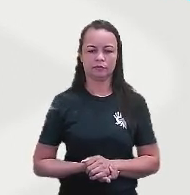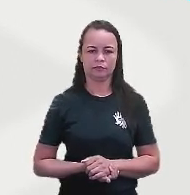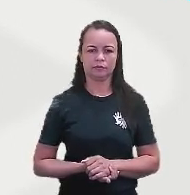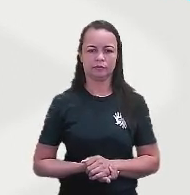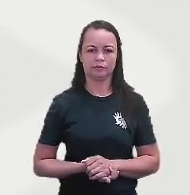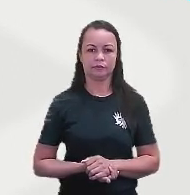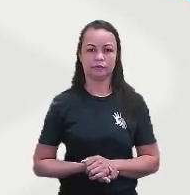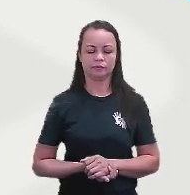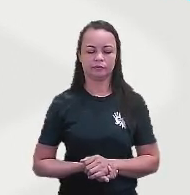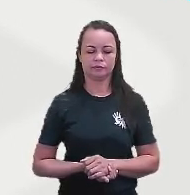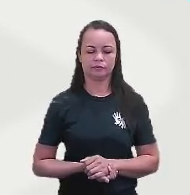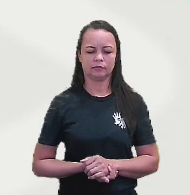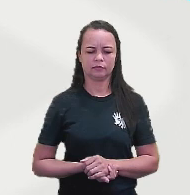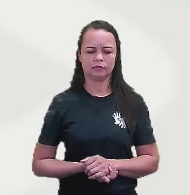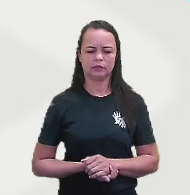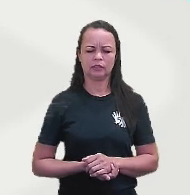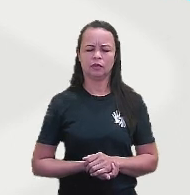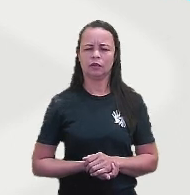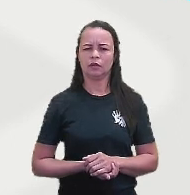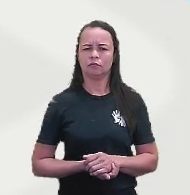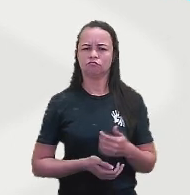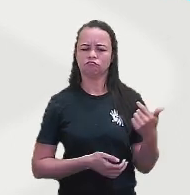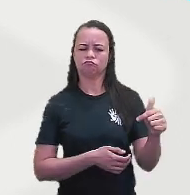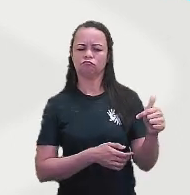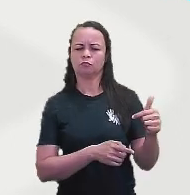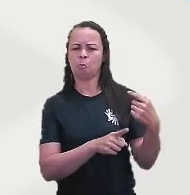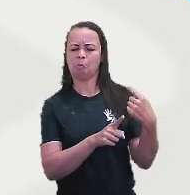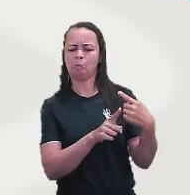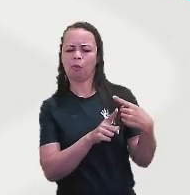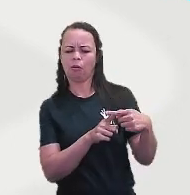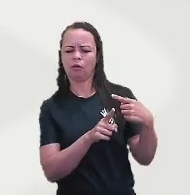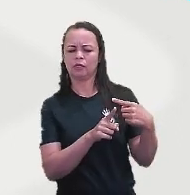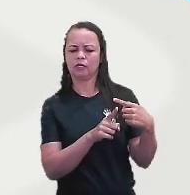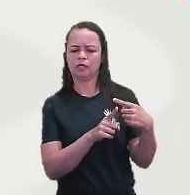longe. Não há nenhum porquê que não tenha resposta.